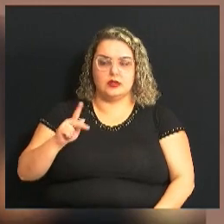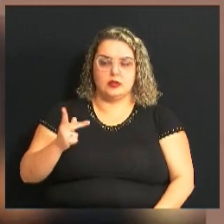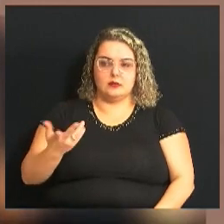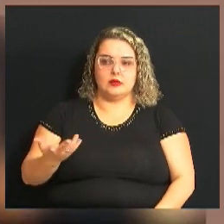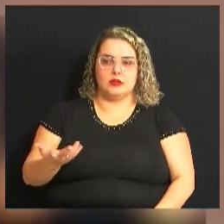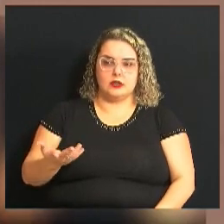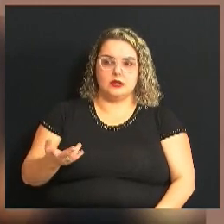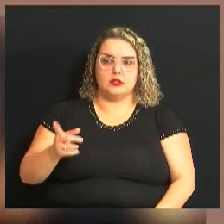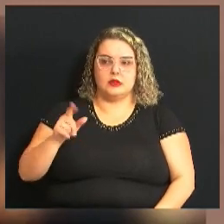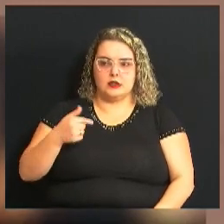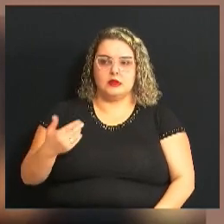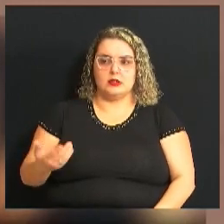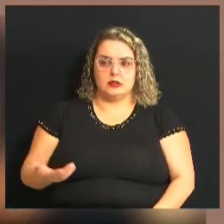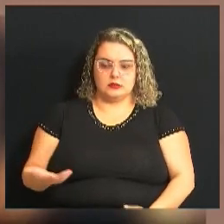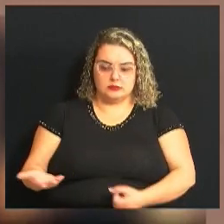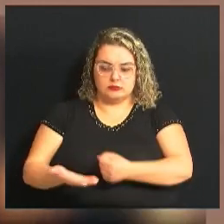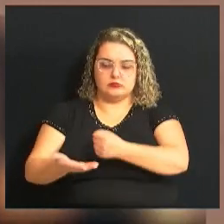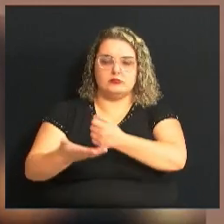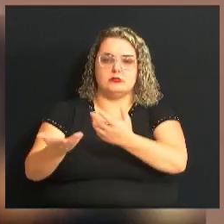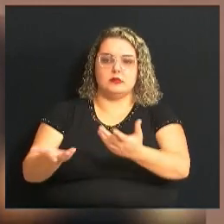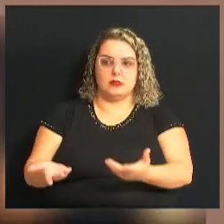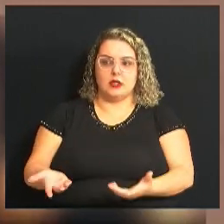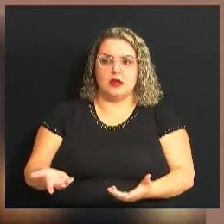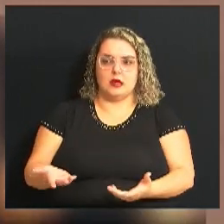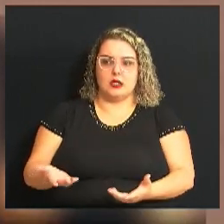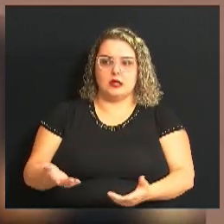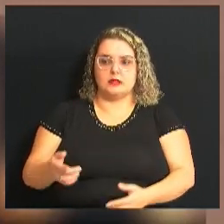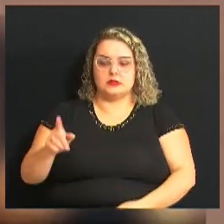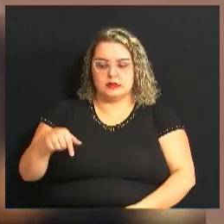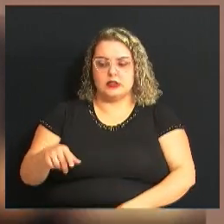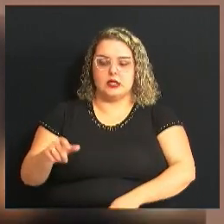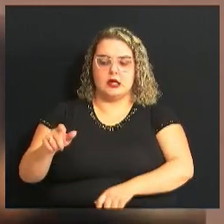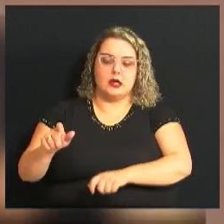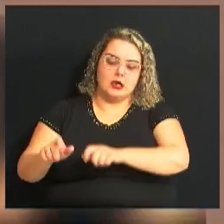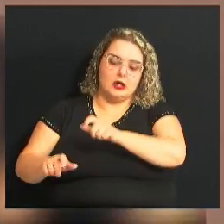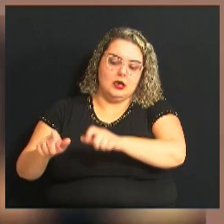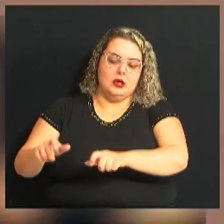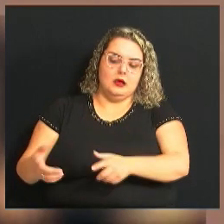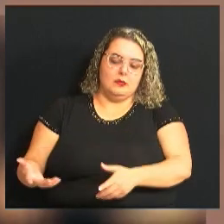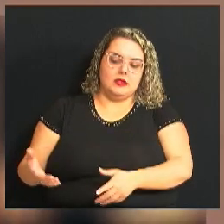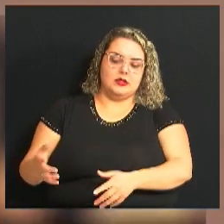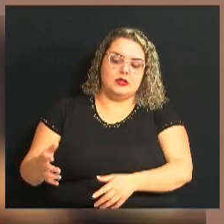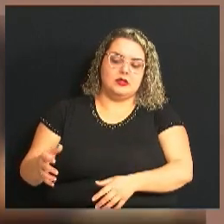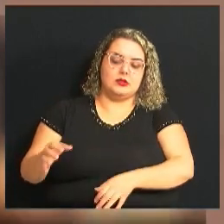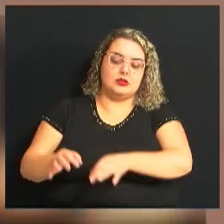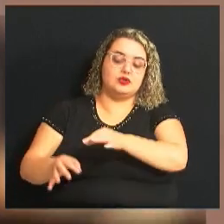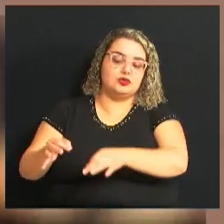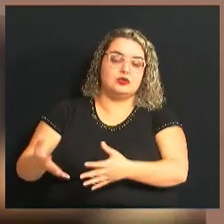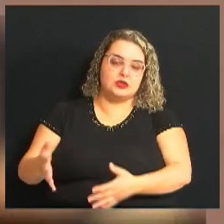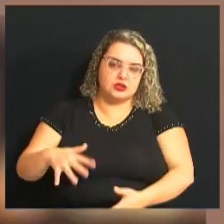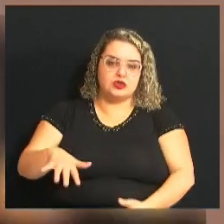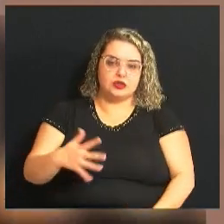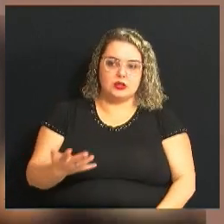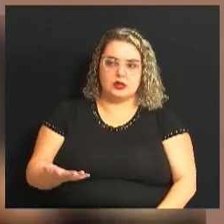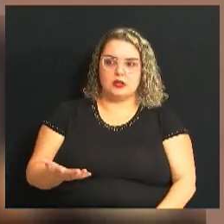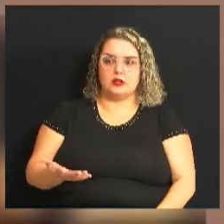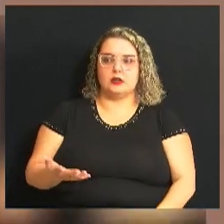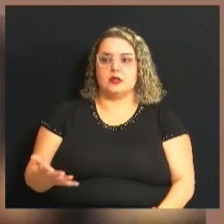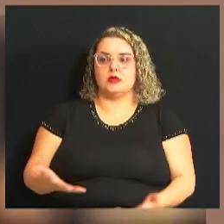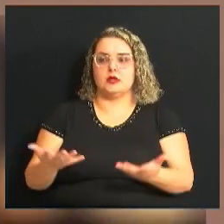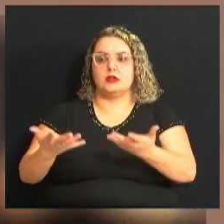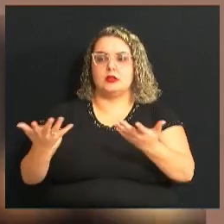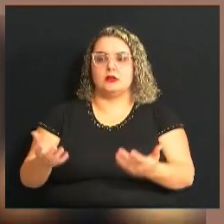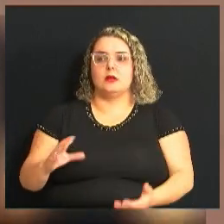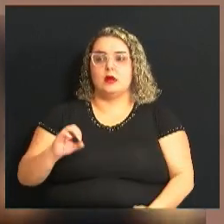uma pessoa jurídica que auxilia todo esse procedimento. Principalmente a Coab, no caso, eu falo, por conta dessa expertise